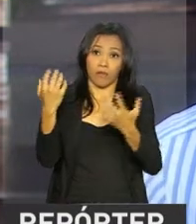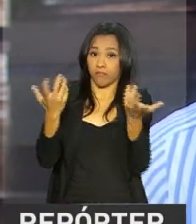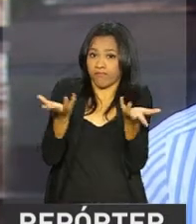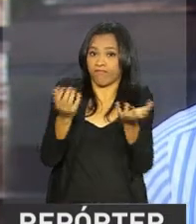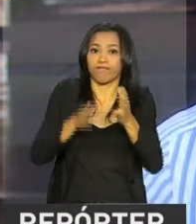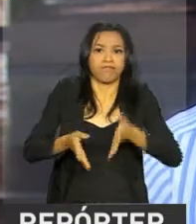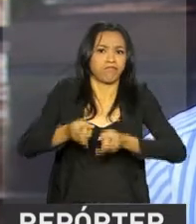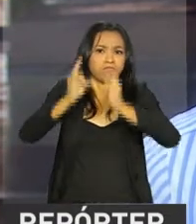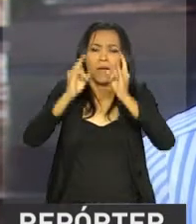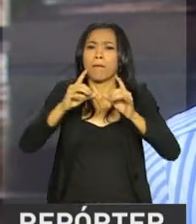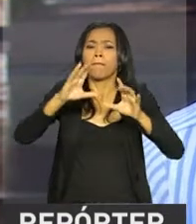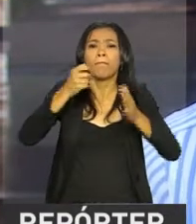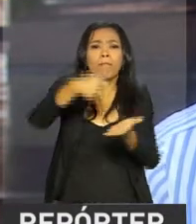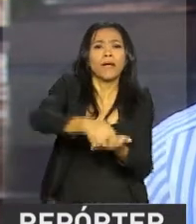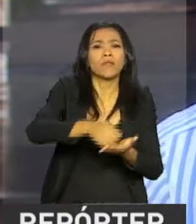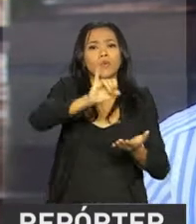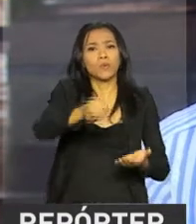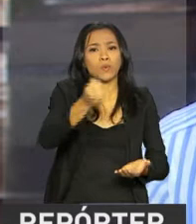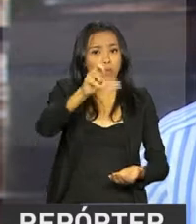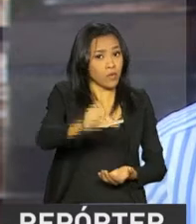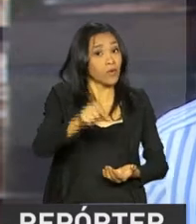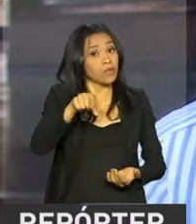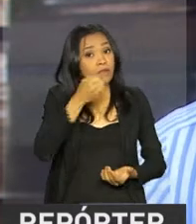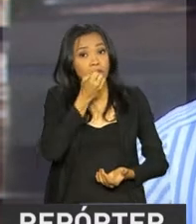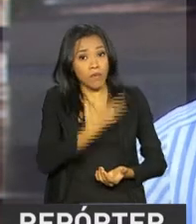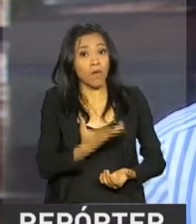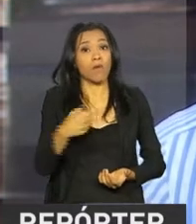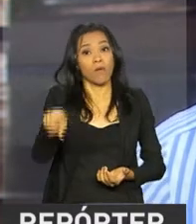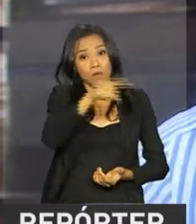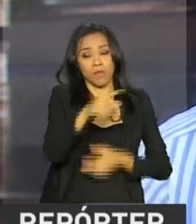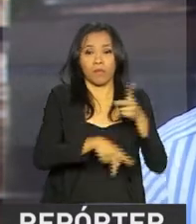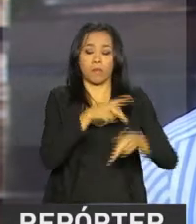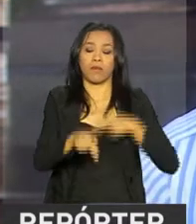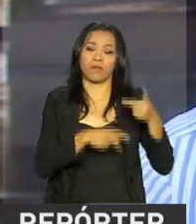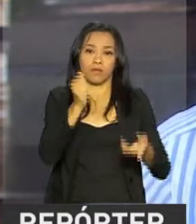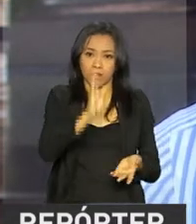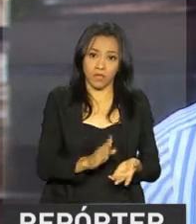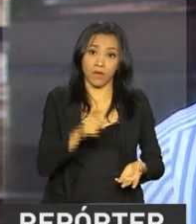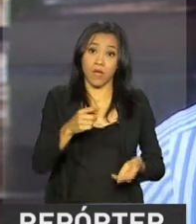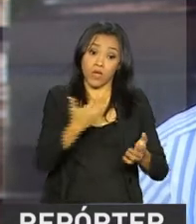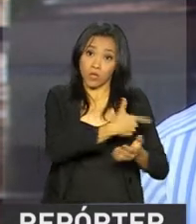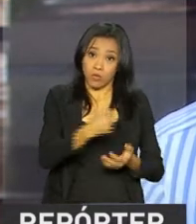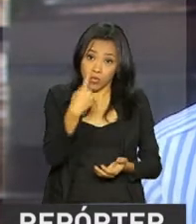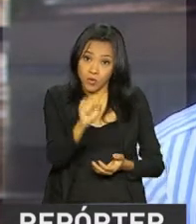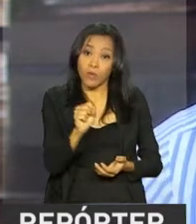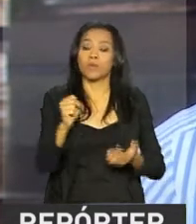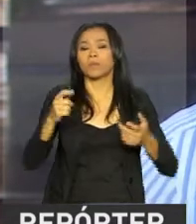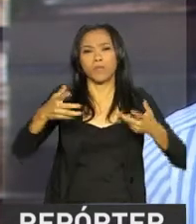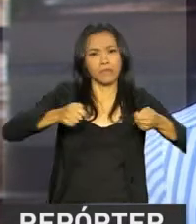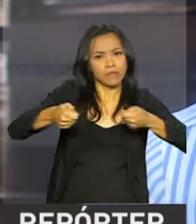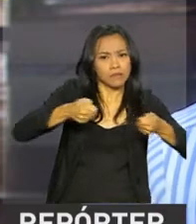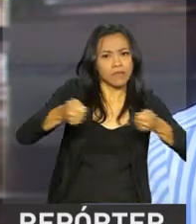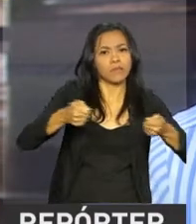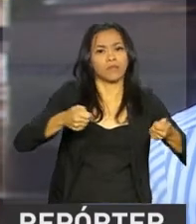menor. Isso passa a ser um benefício para a população brasileira. A tendência para 2018 é uma estabilidade político-econômica e a possibilidade